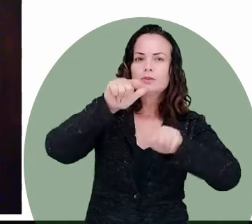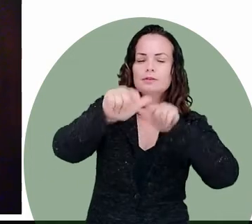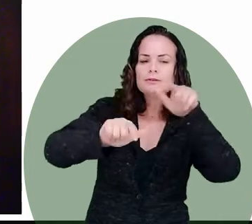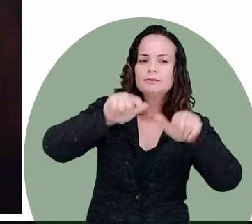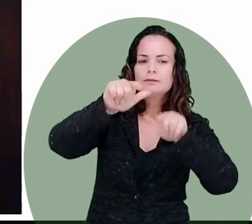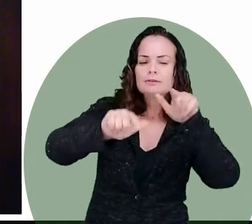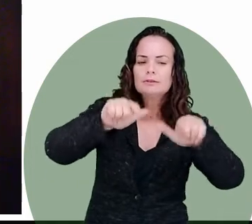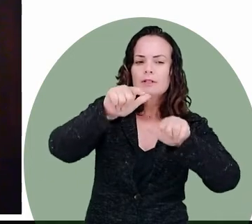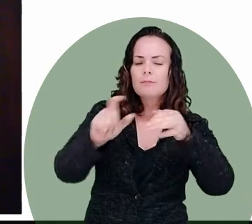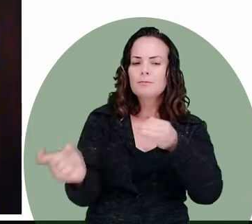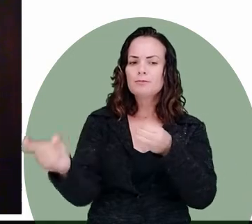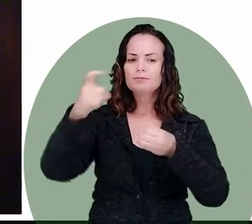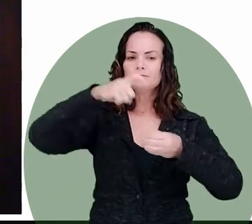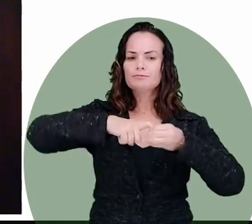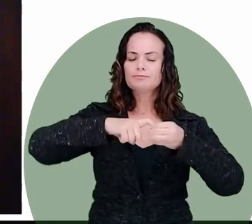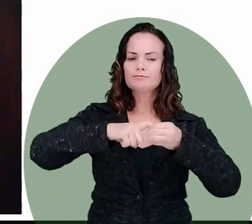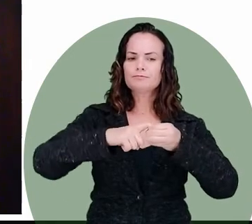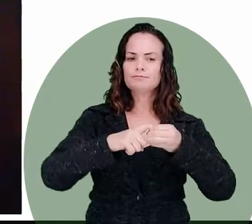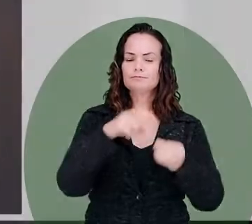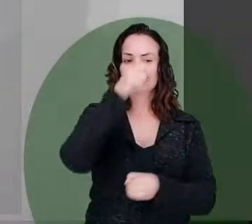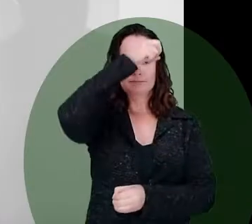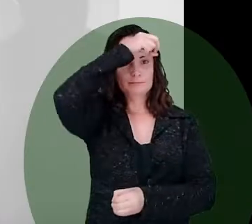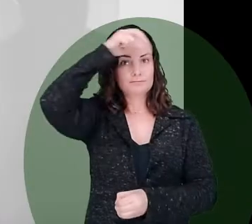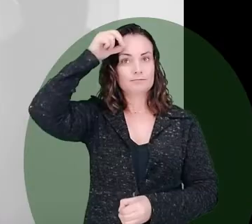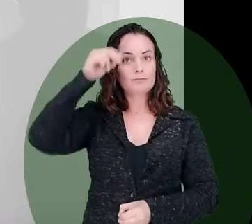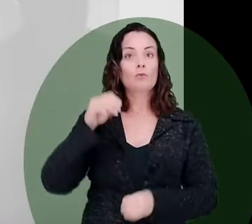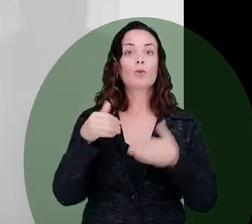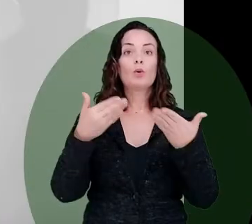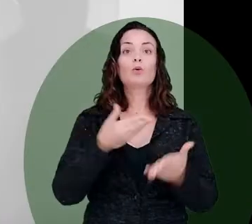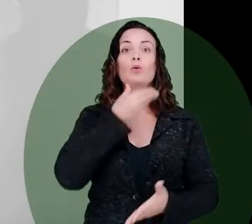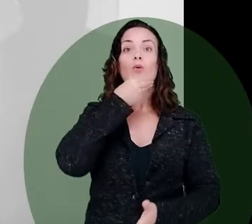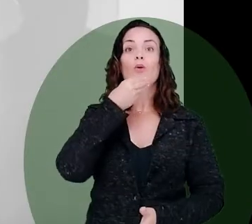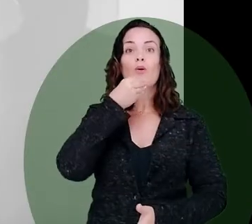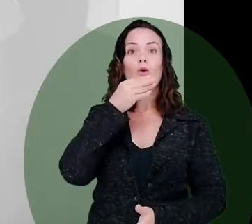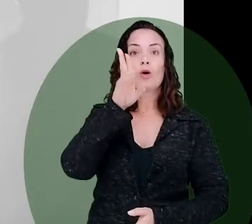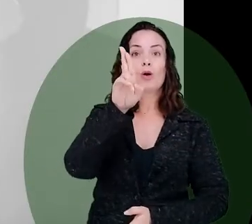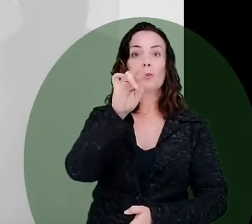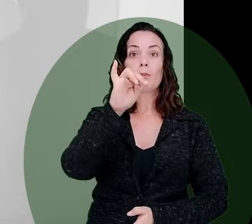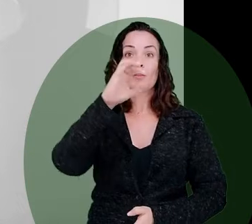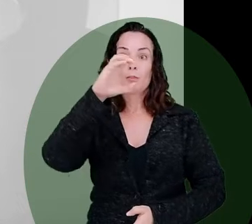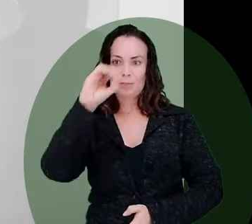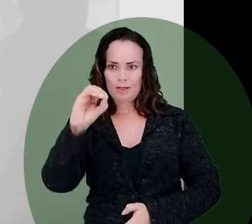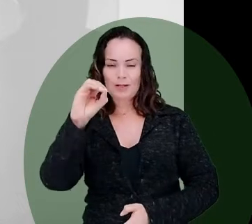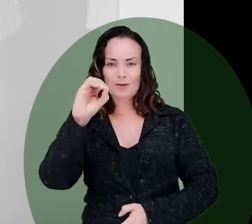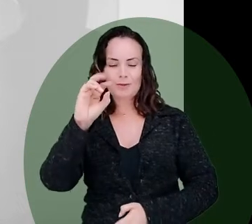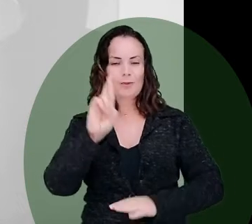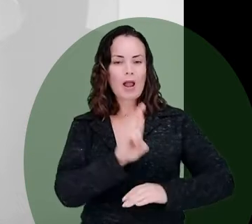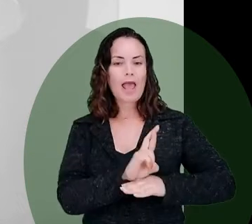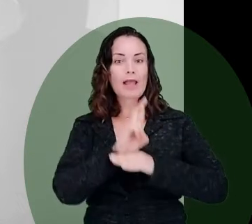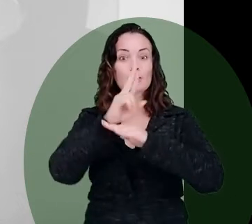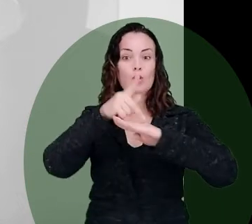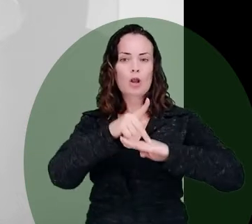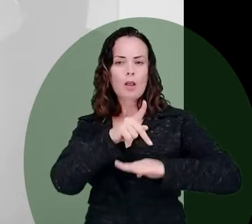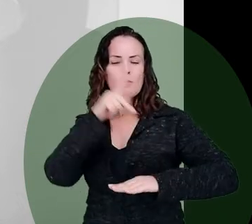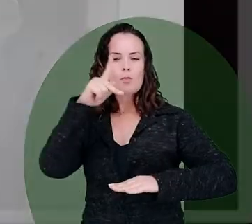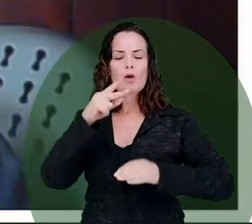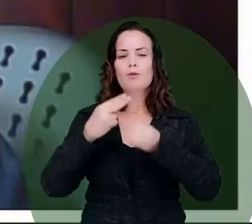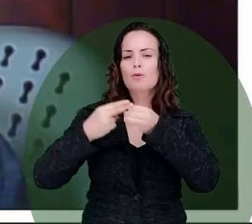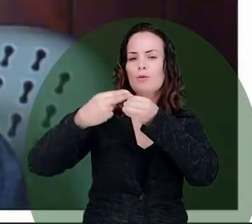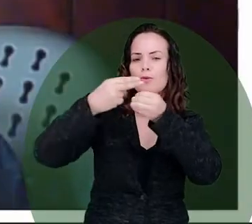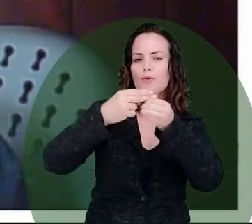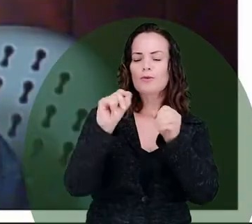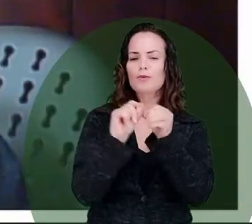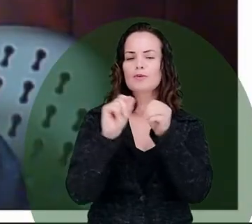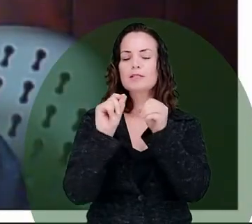prefeitura quando o Brito Cruz, reitor de pós-graduação da Unicamp, a gente resolveu